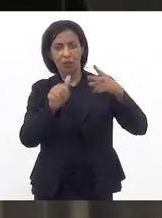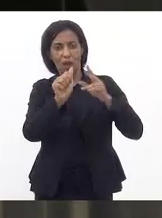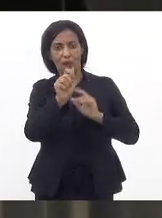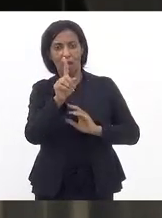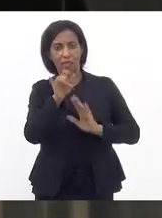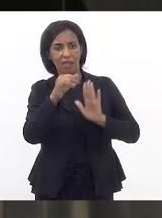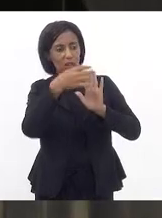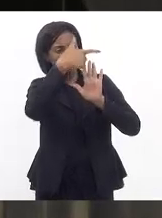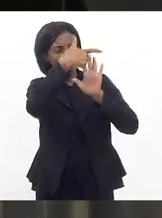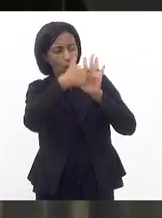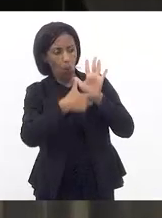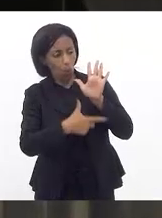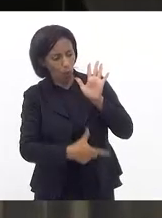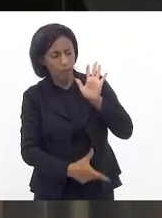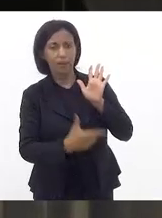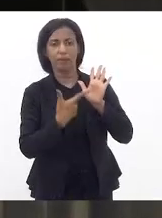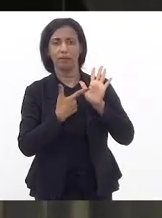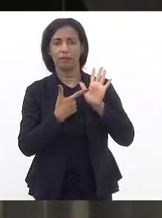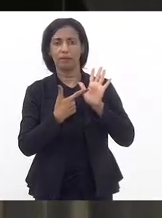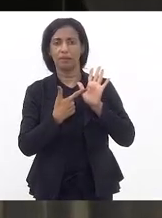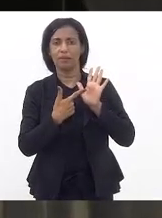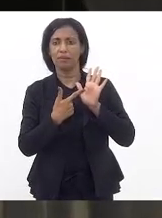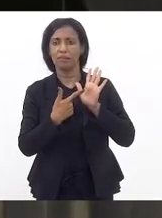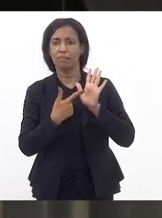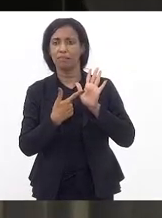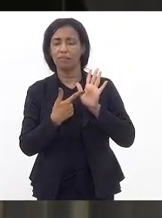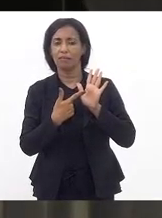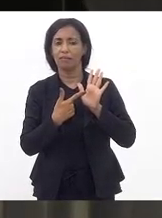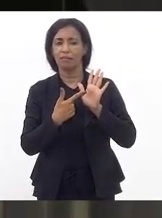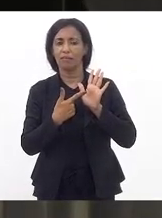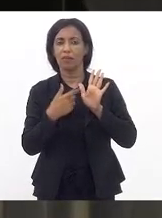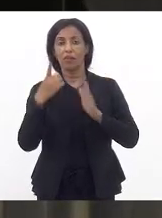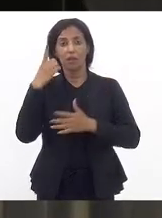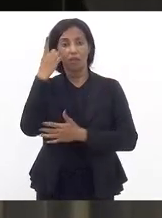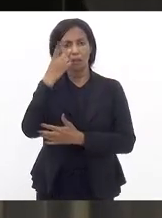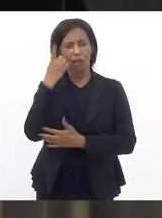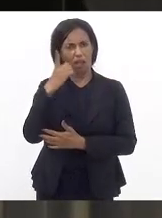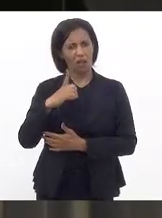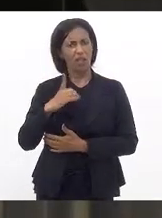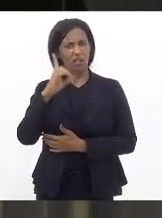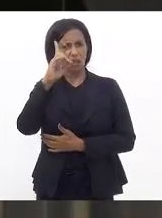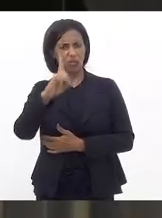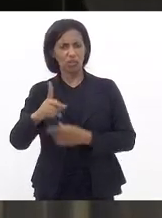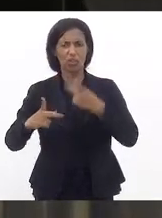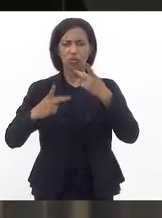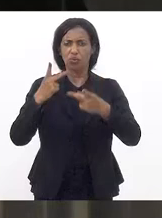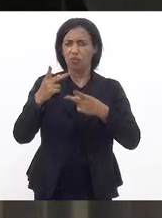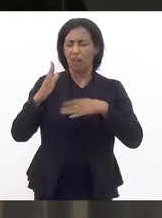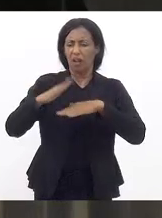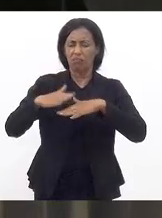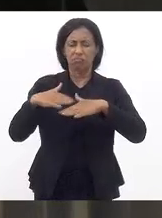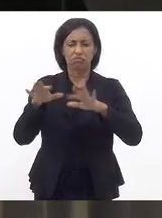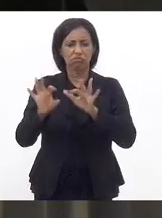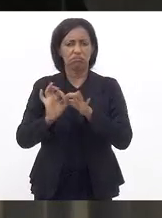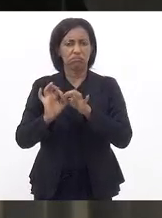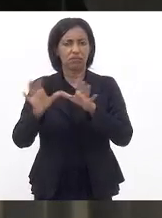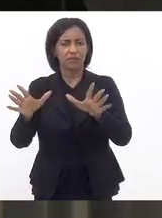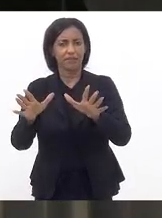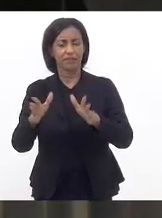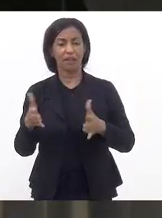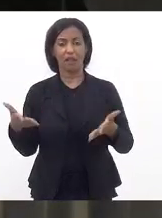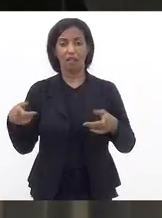água aí aqui toda ela o grupo reputado ele tem o direito de lhe falar o que ele quiser